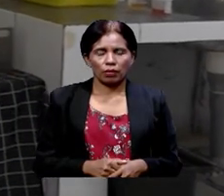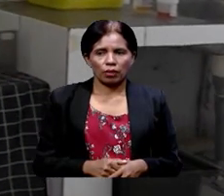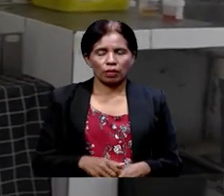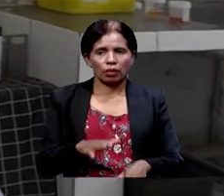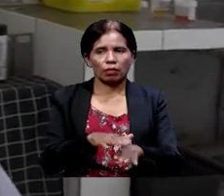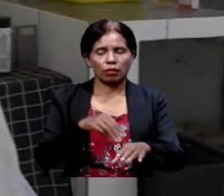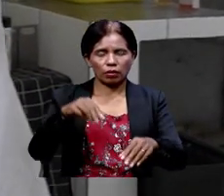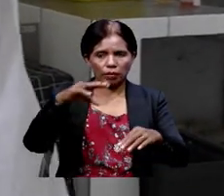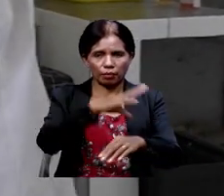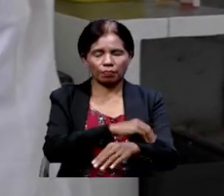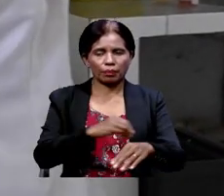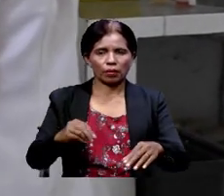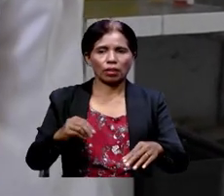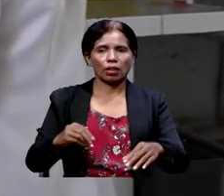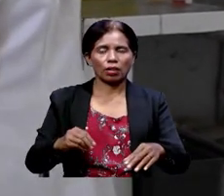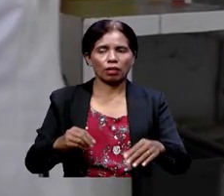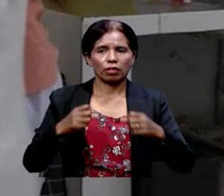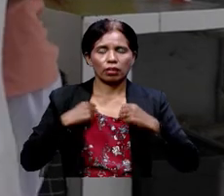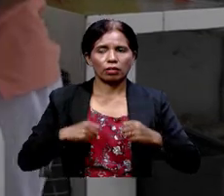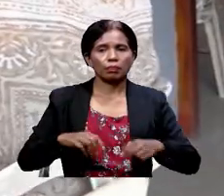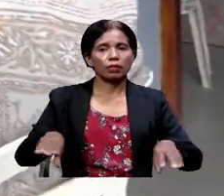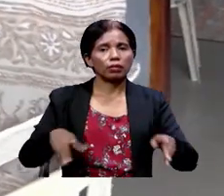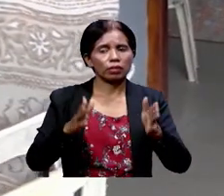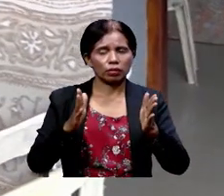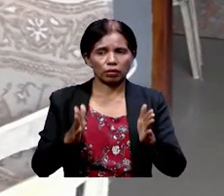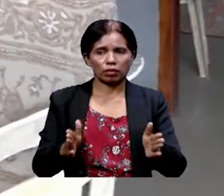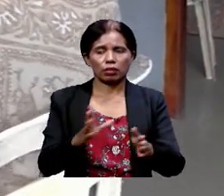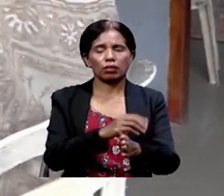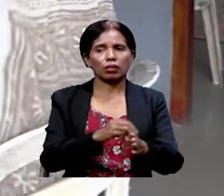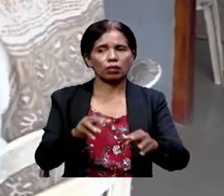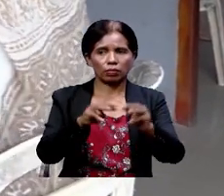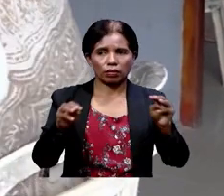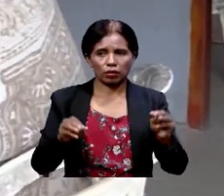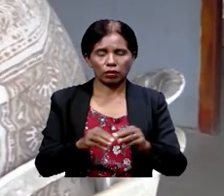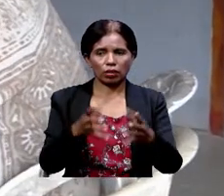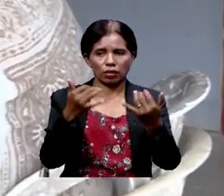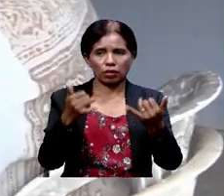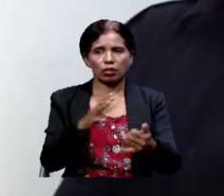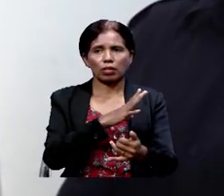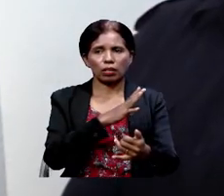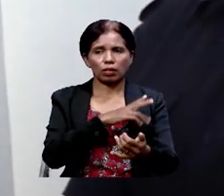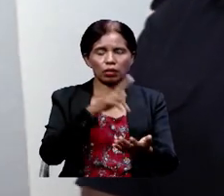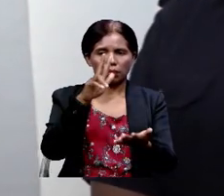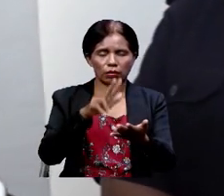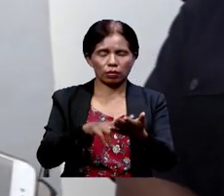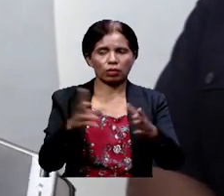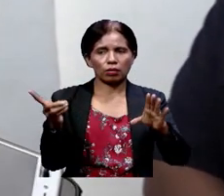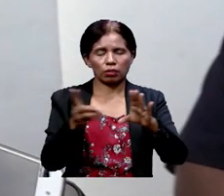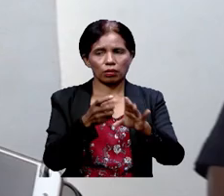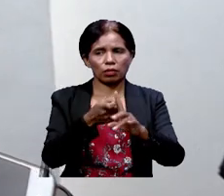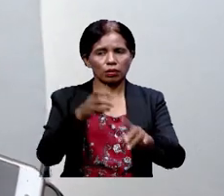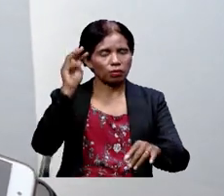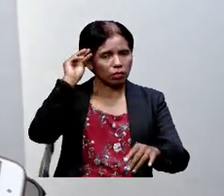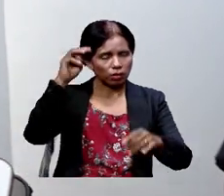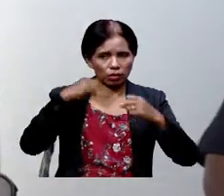Recrutamento profissional saúde nebeto destaca para facilidade de saúde sira e município, dada unne reina aprovação documento do ministro de